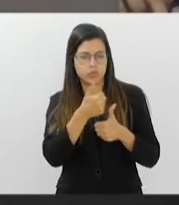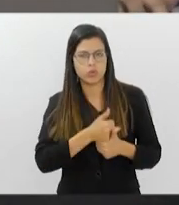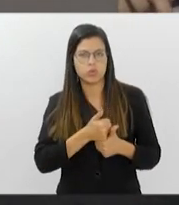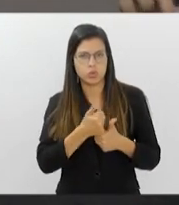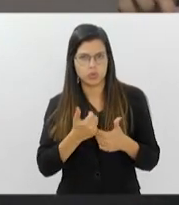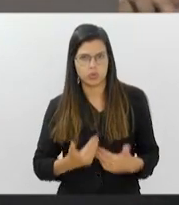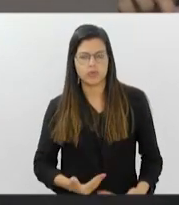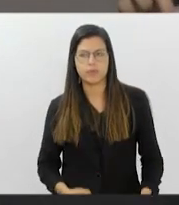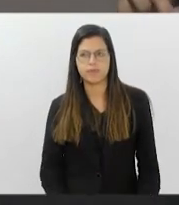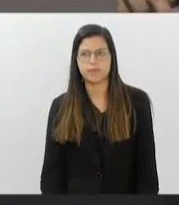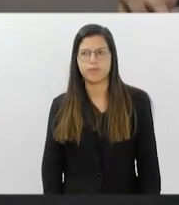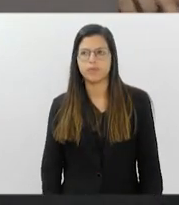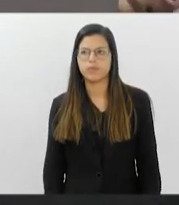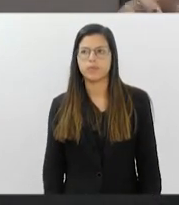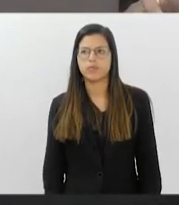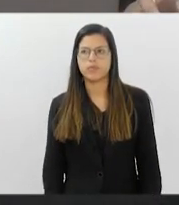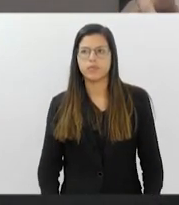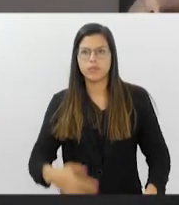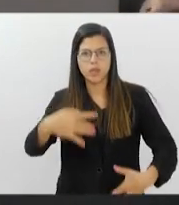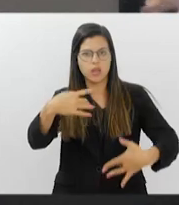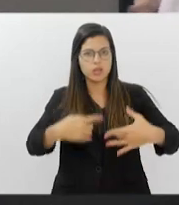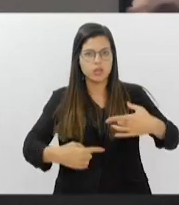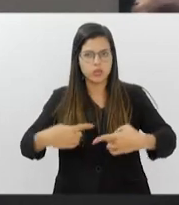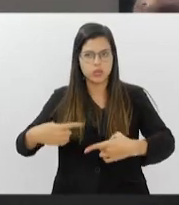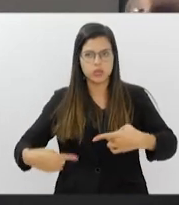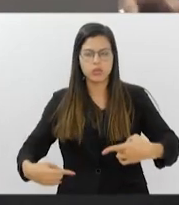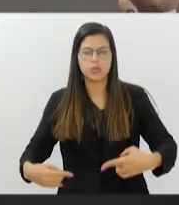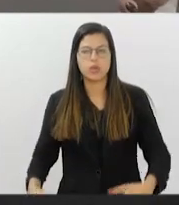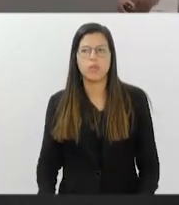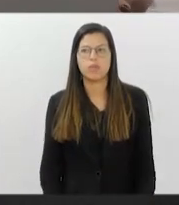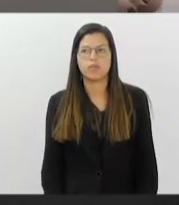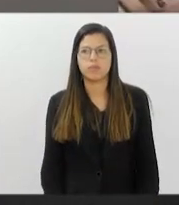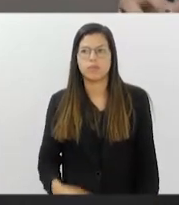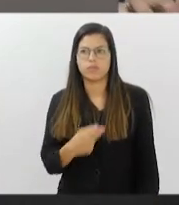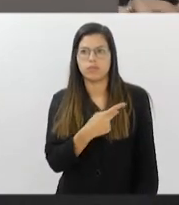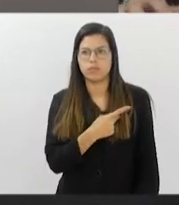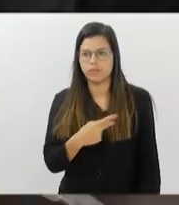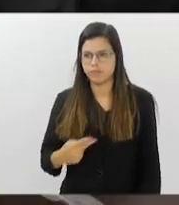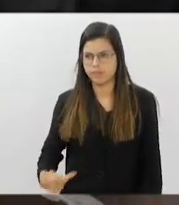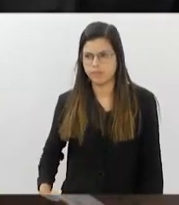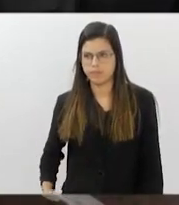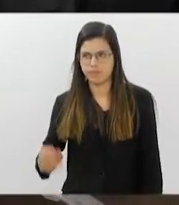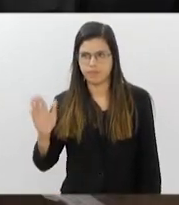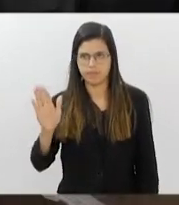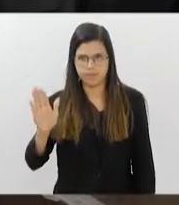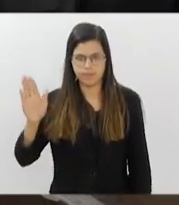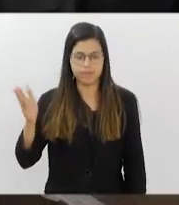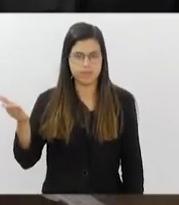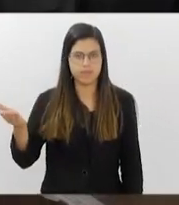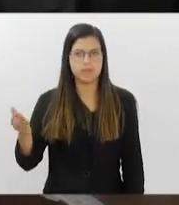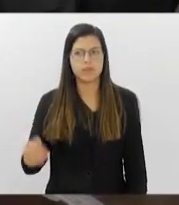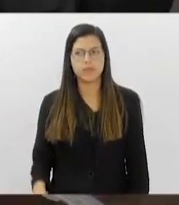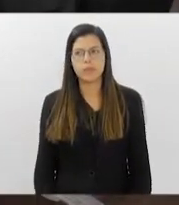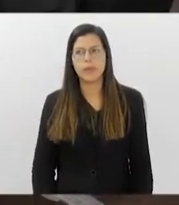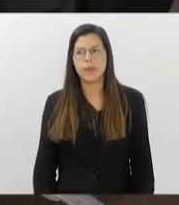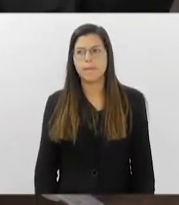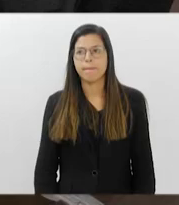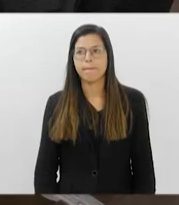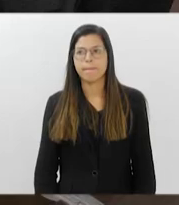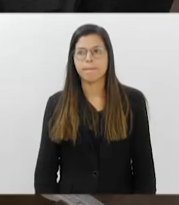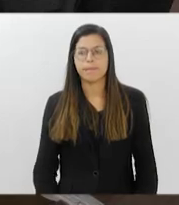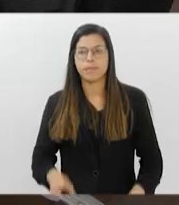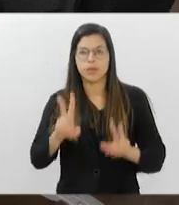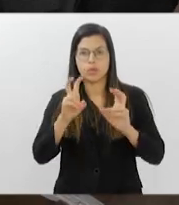substitutivo. Em discussão. Senhor presidente. Pois não. Em relação à